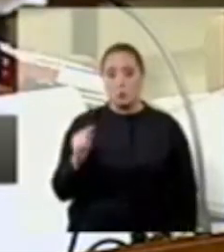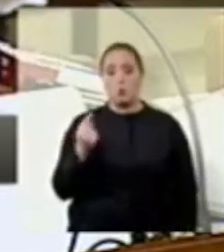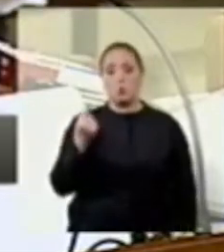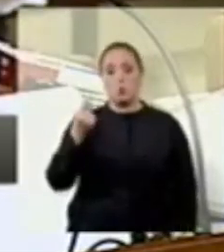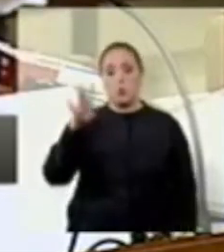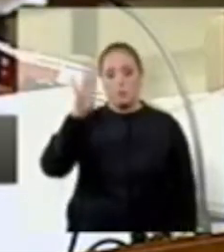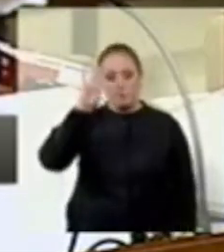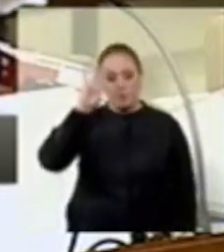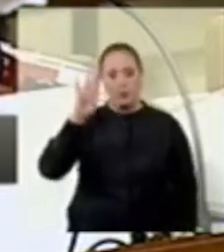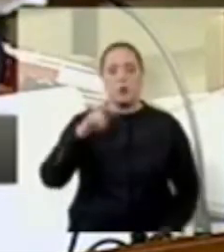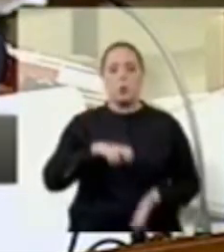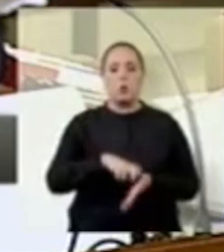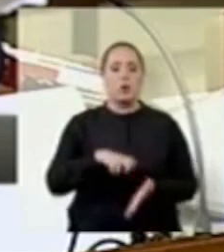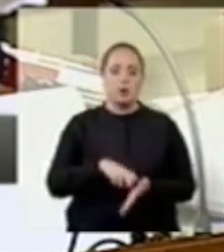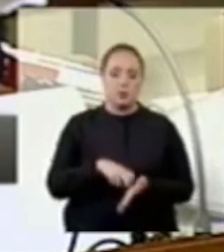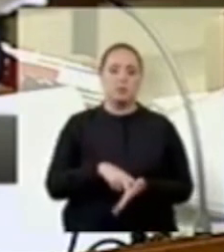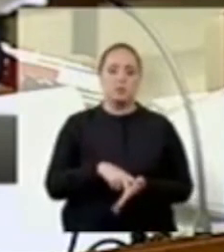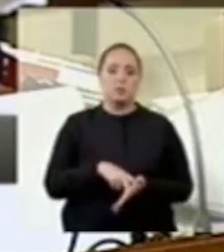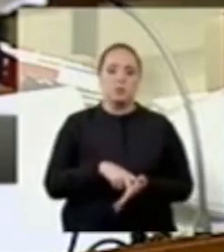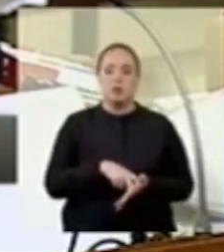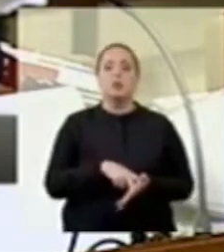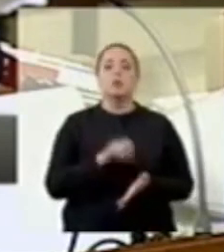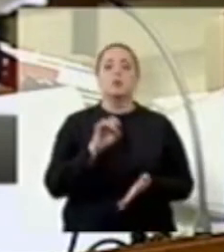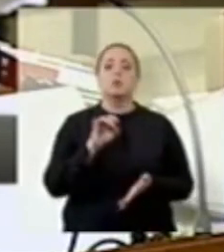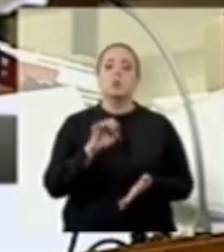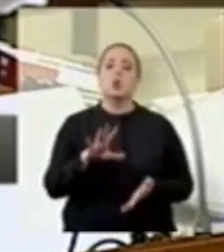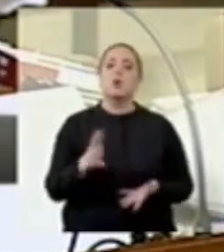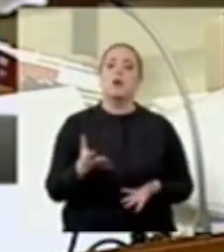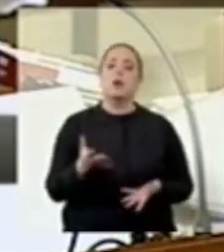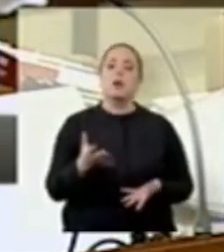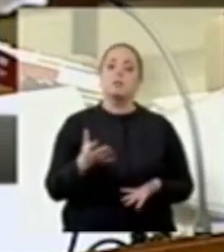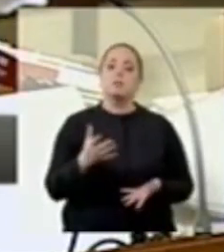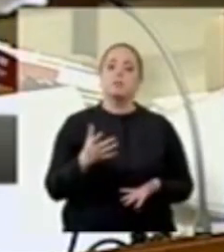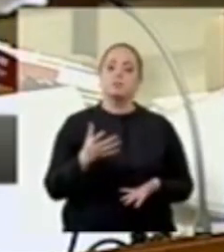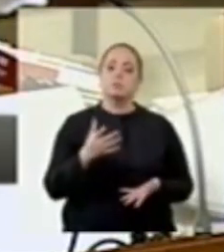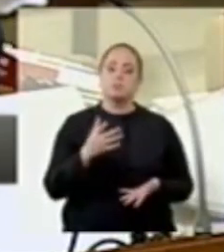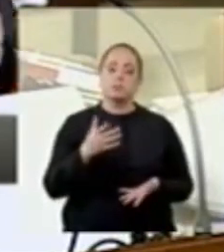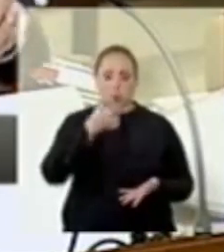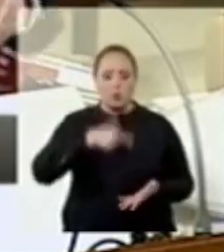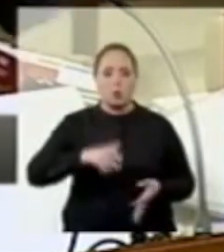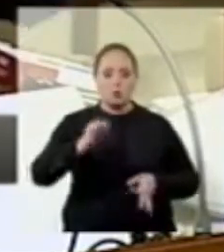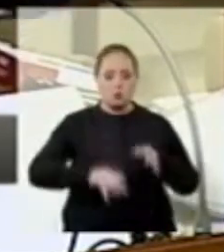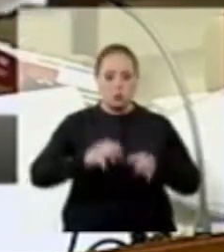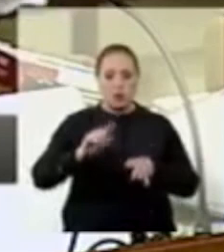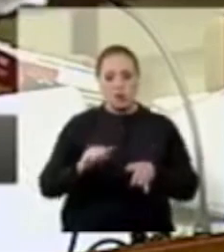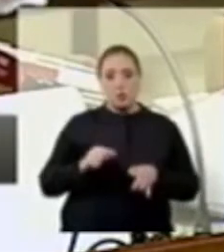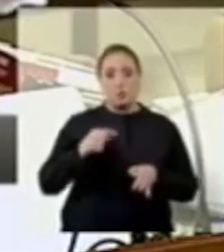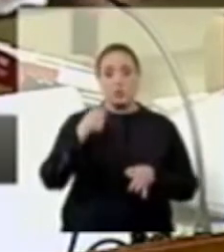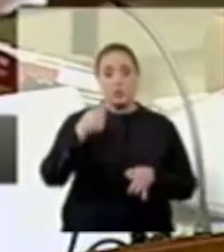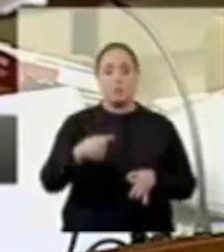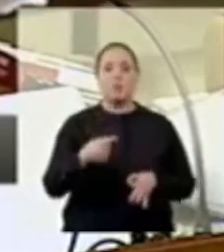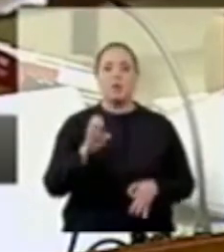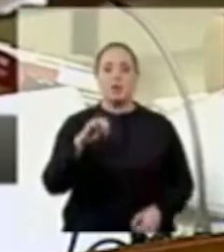é condenados só veio a ser definitivamente julgados após terceiros